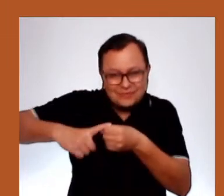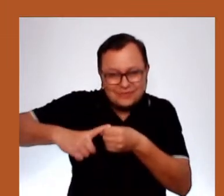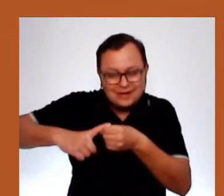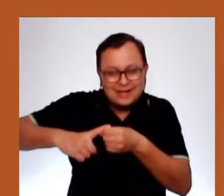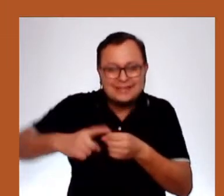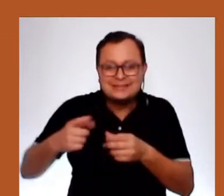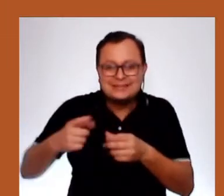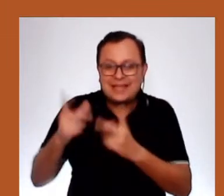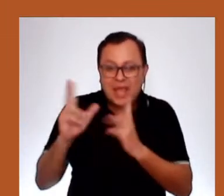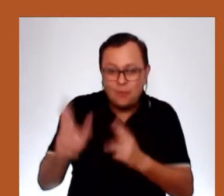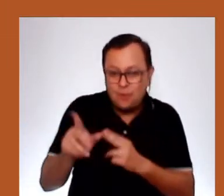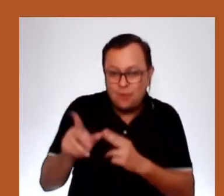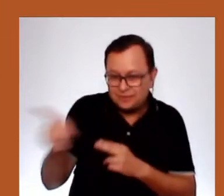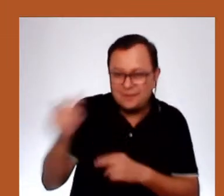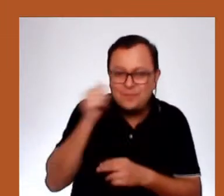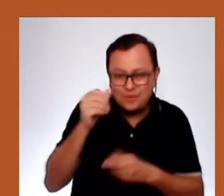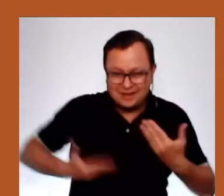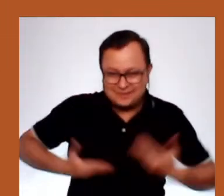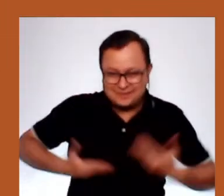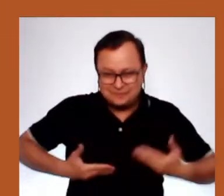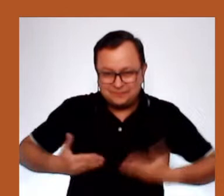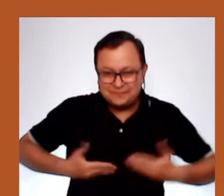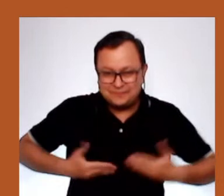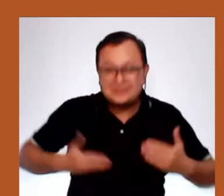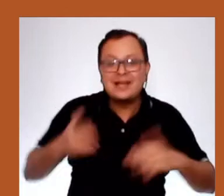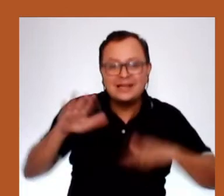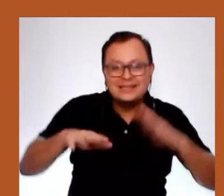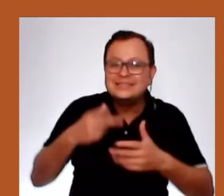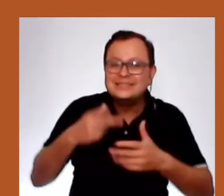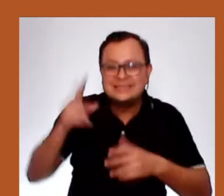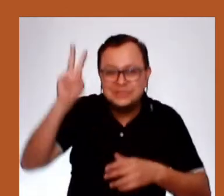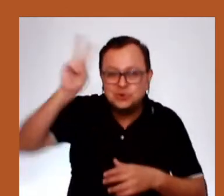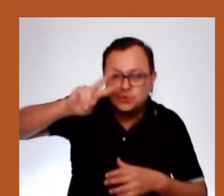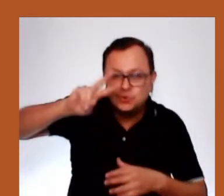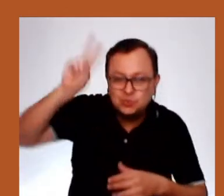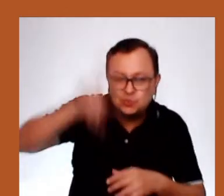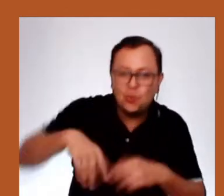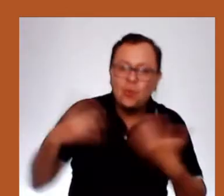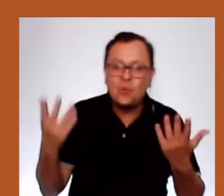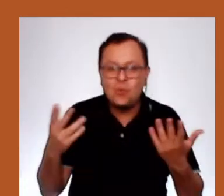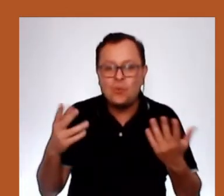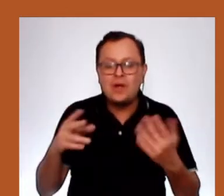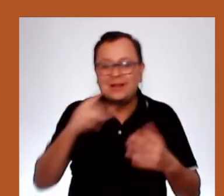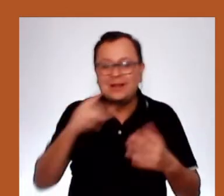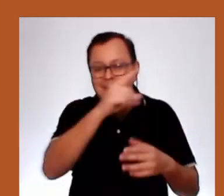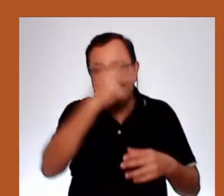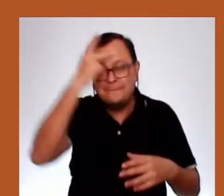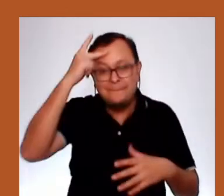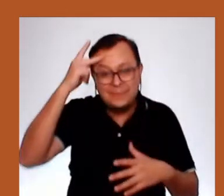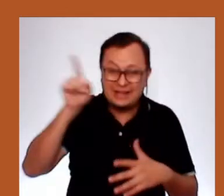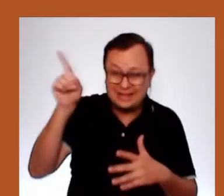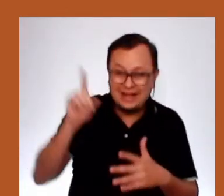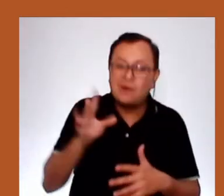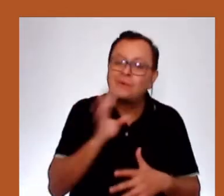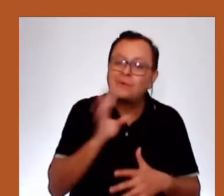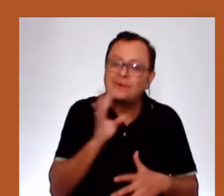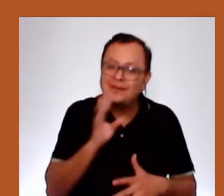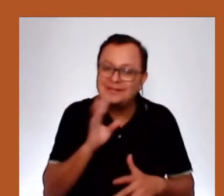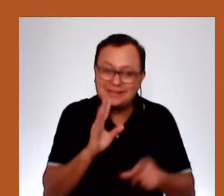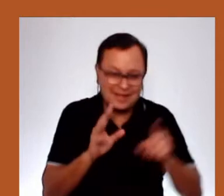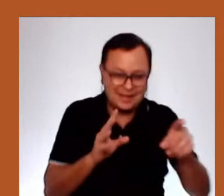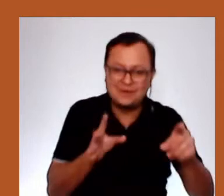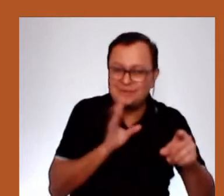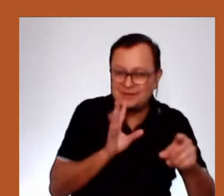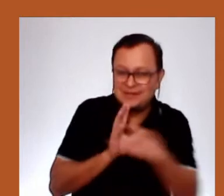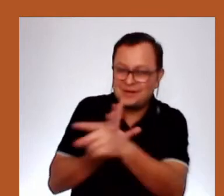quem ele podia dividir causos, às vezes histórias, pessoas que eles descobriam em comum, que eles conheciam,